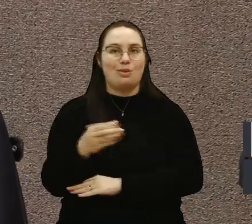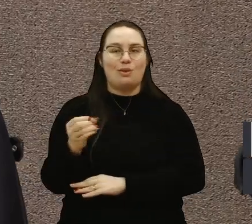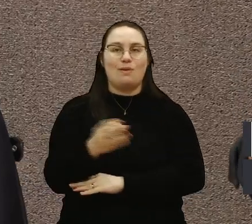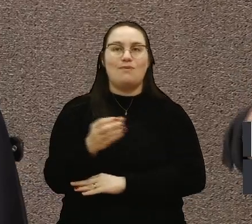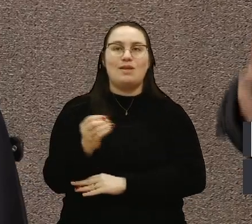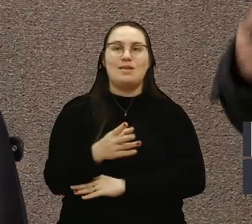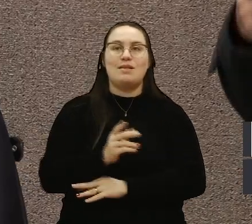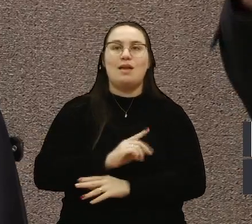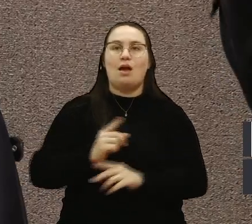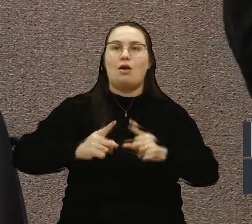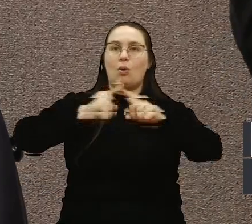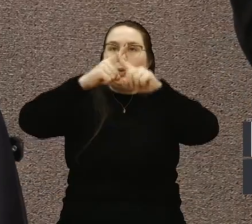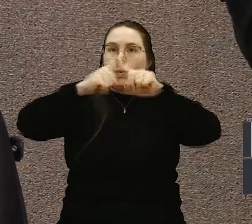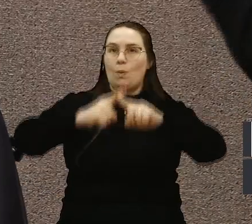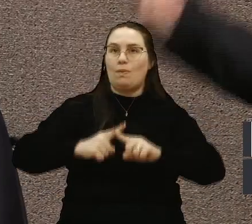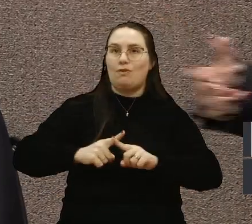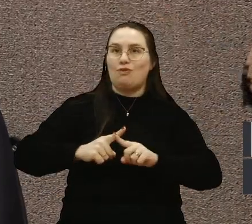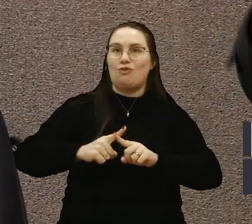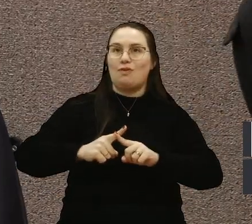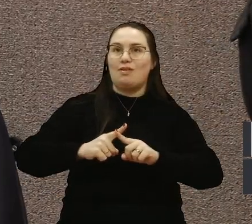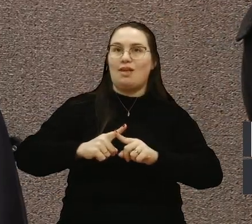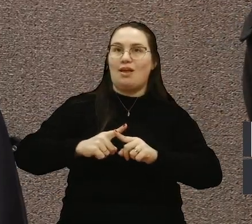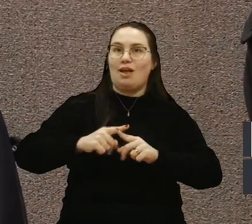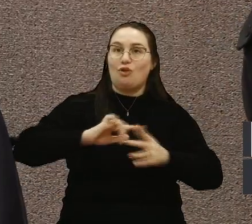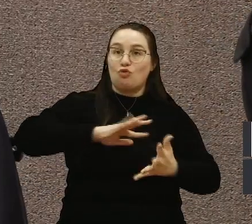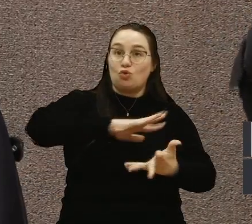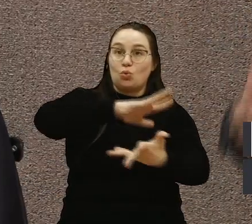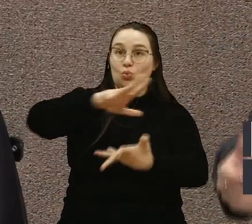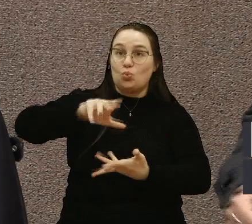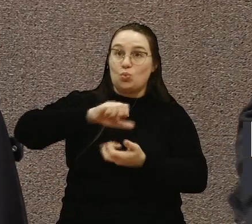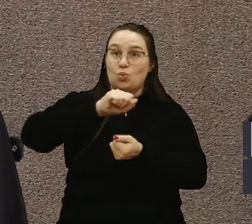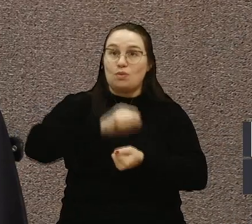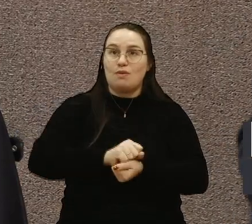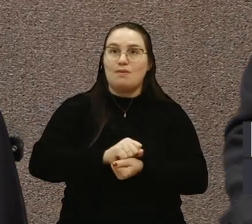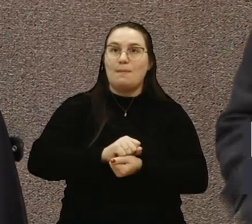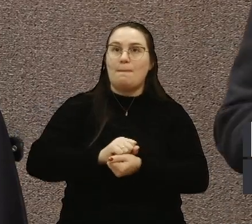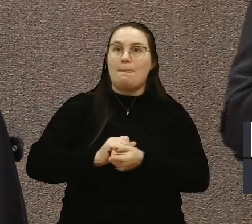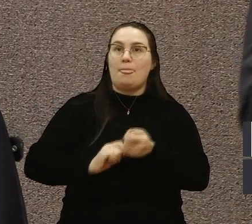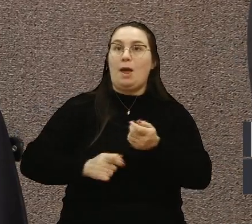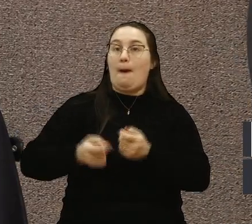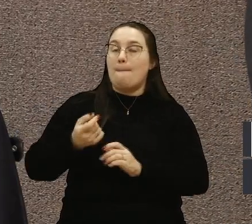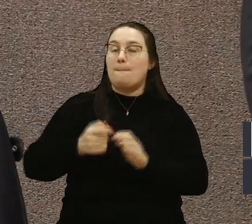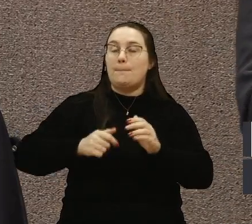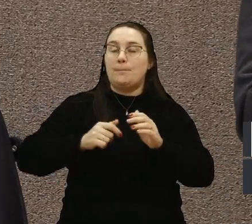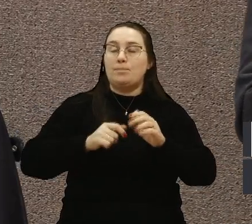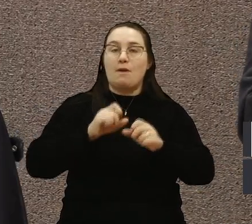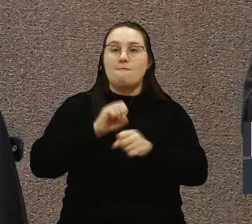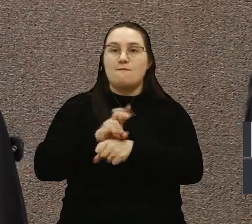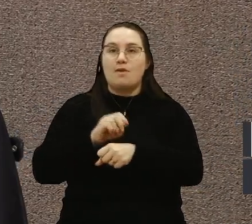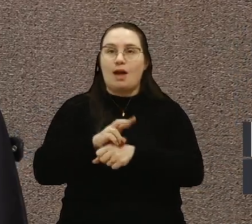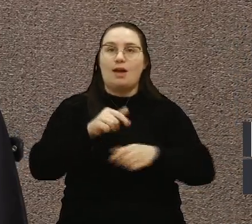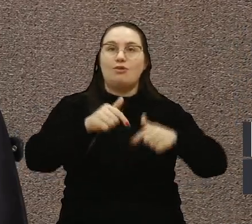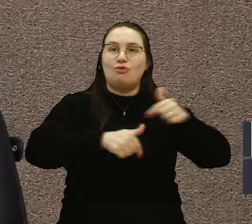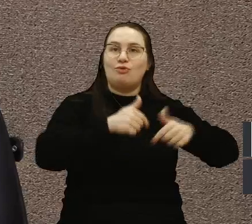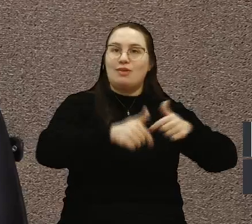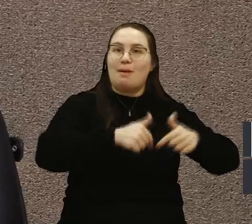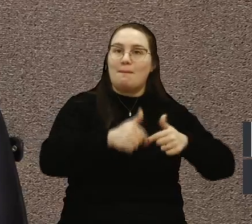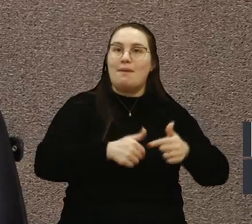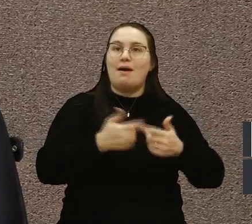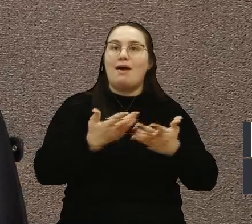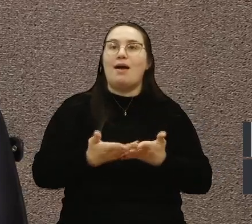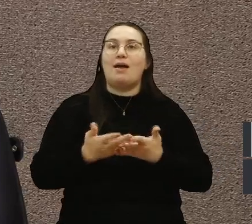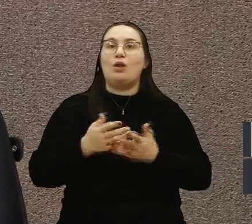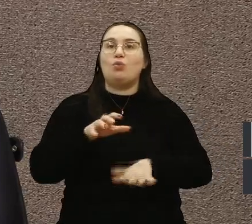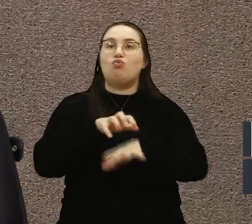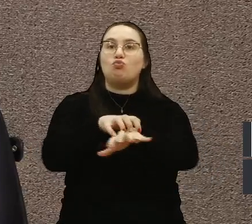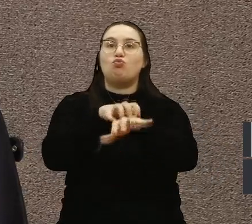de competitividade, de sustentabilidade, de geração de emprego, de qualificação profissional, de economia criativa, de